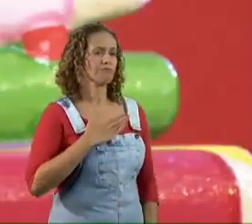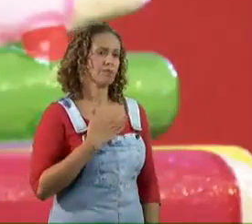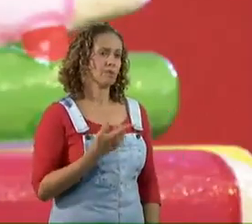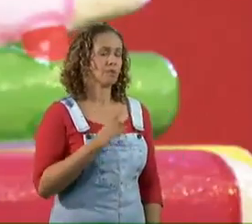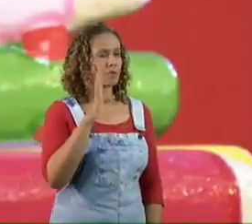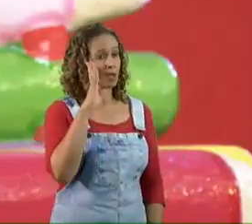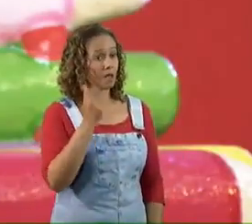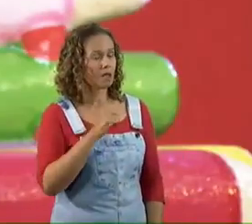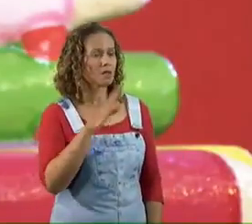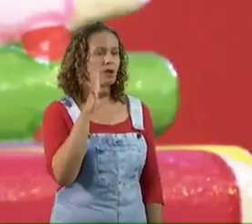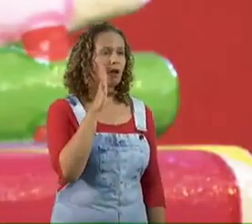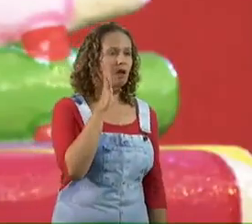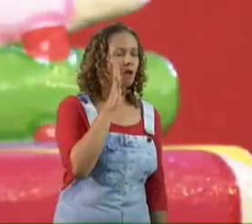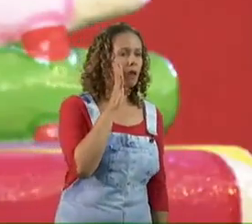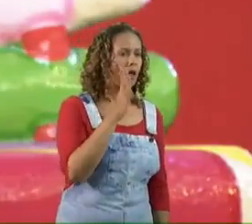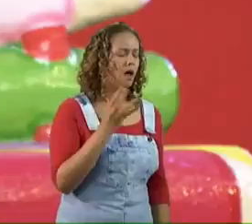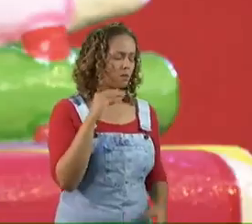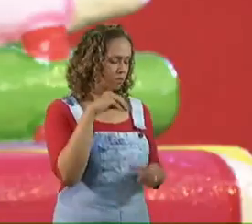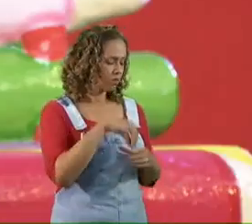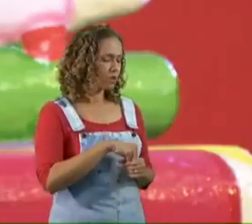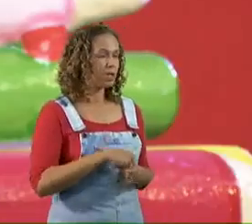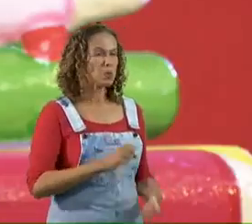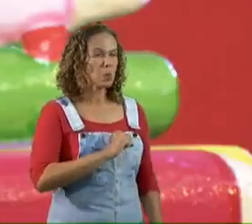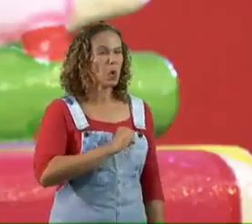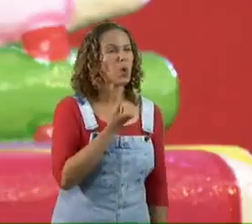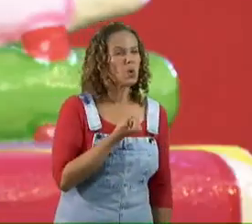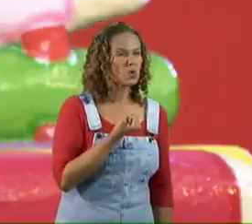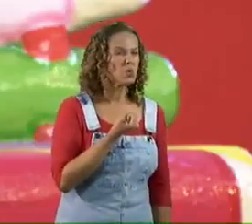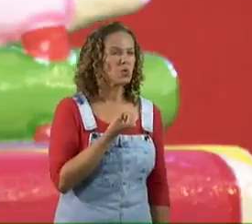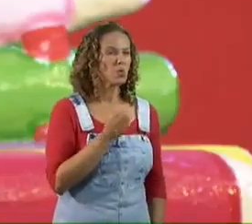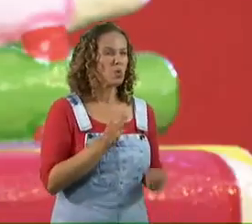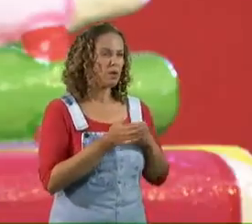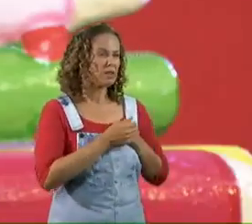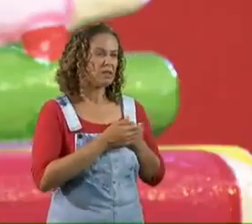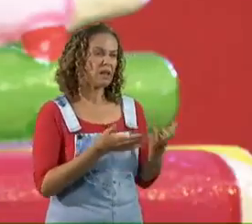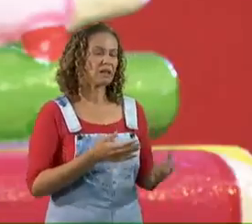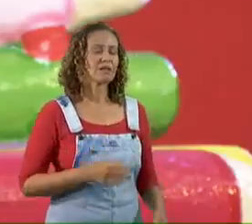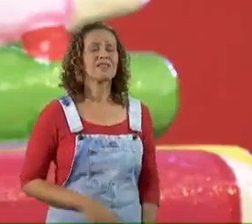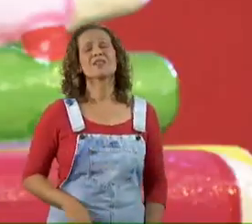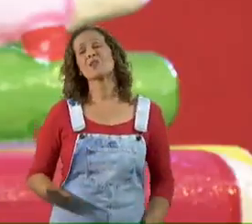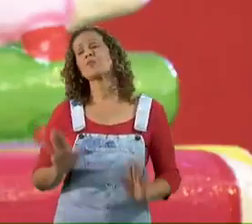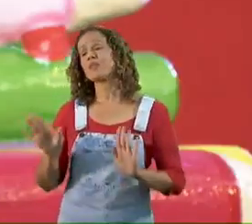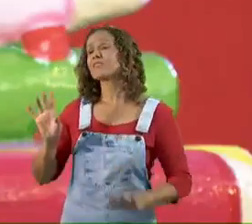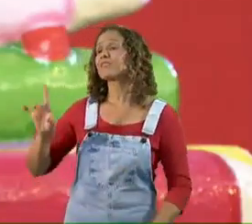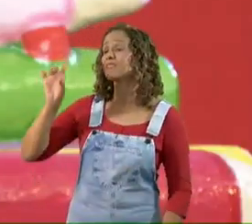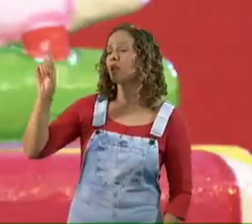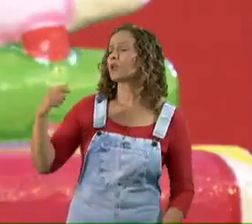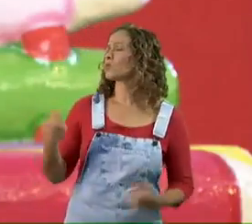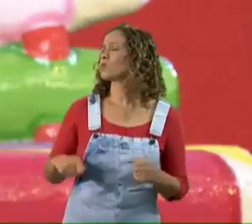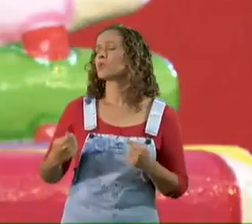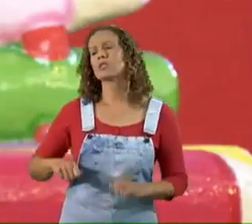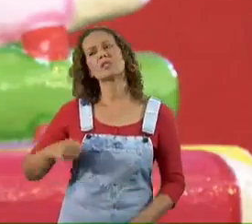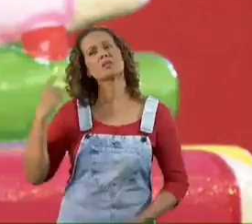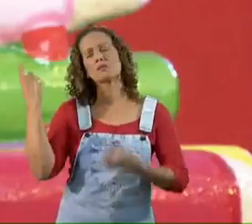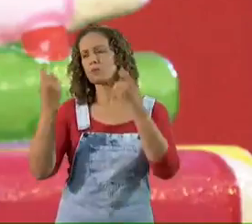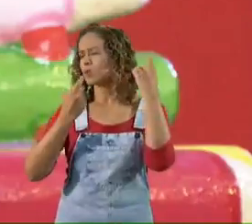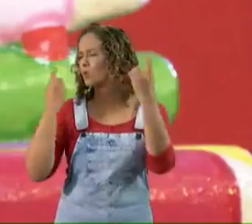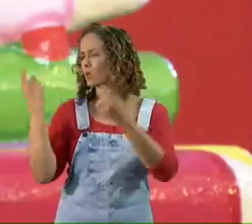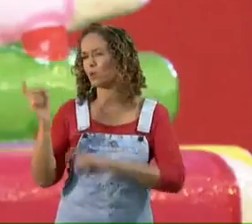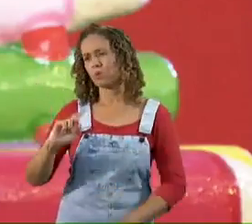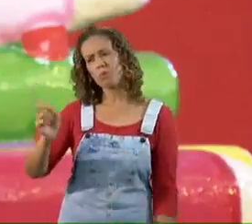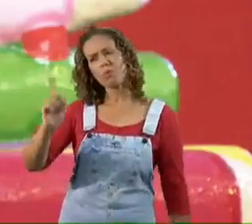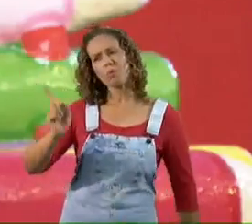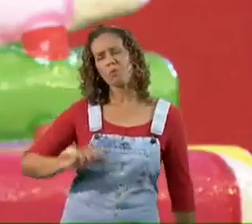que é legal levar dentro de você todo esse ódio? Mas Deus, não precisa se preocupar. Pode